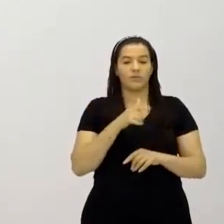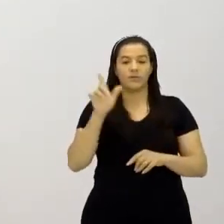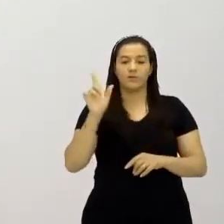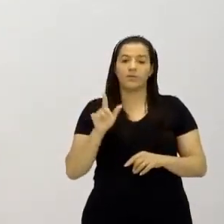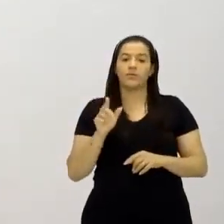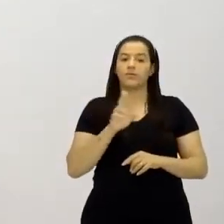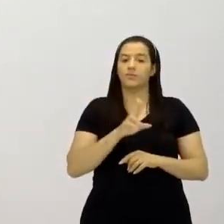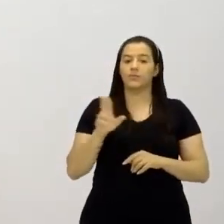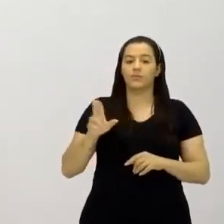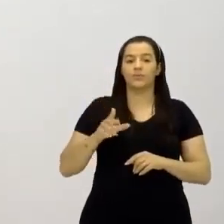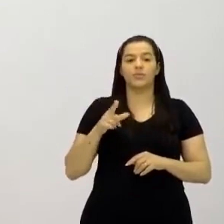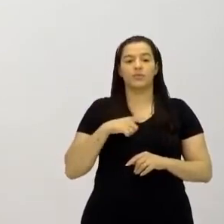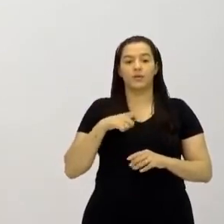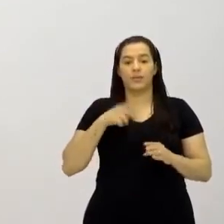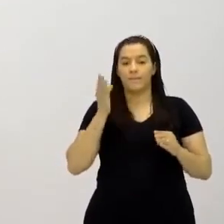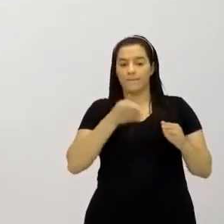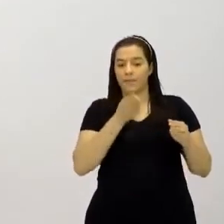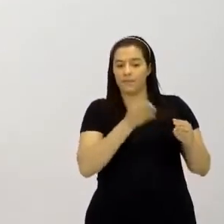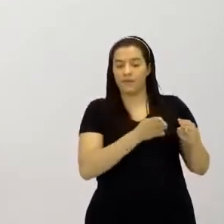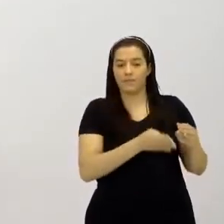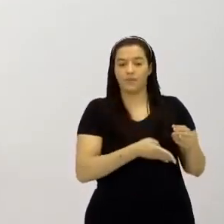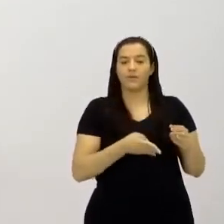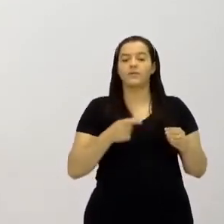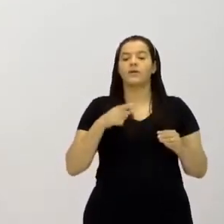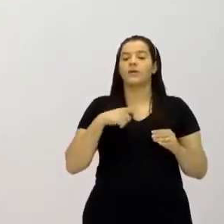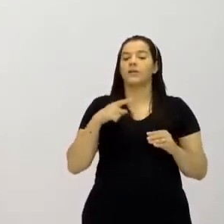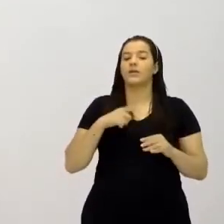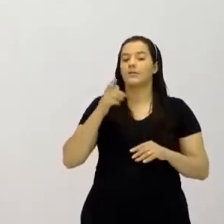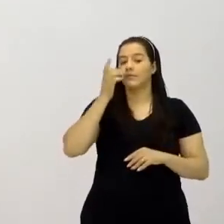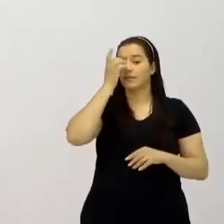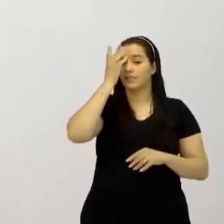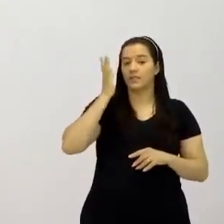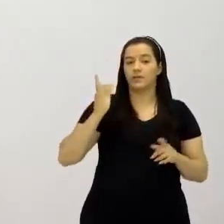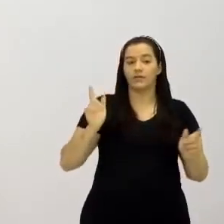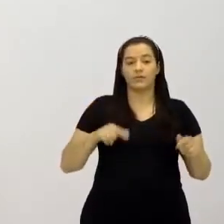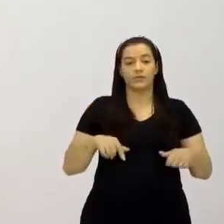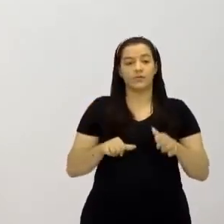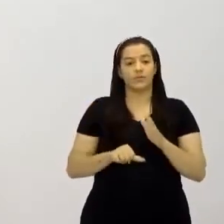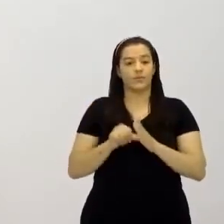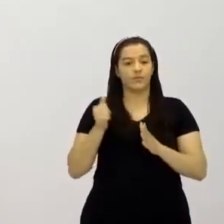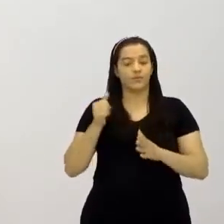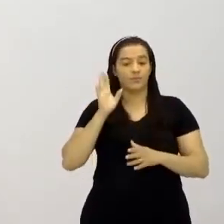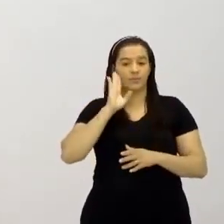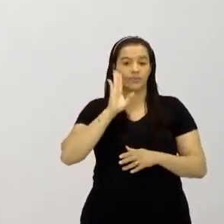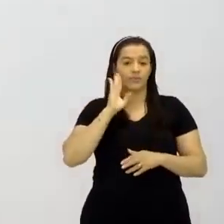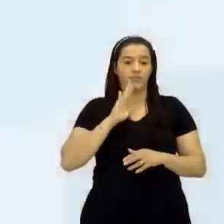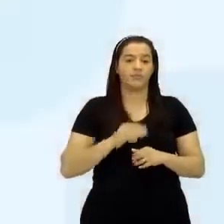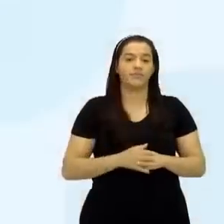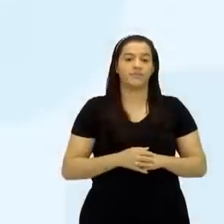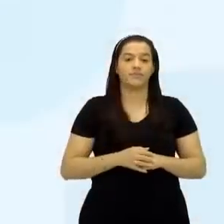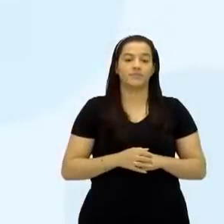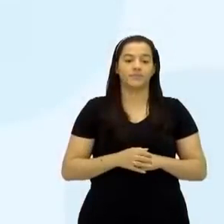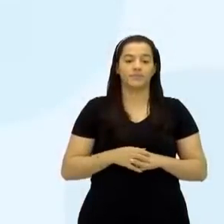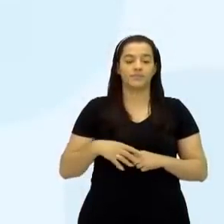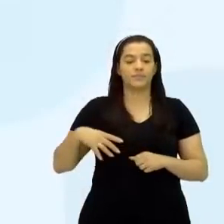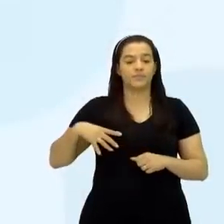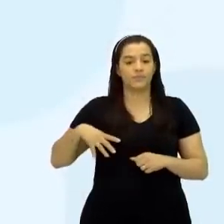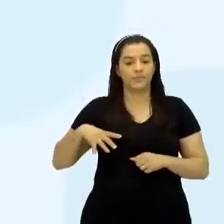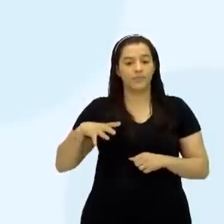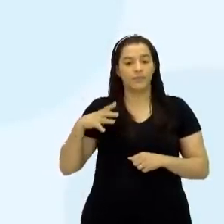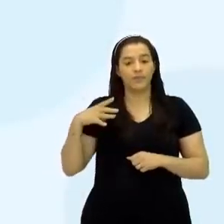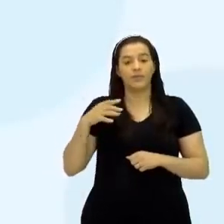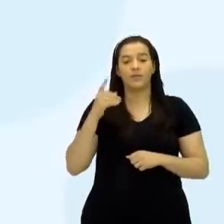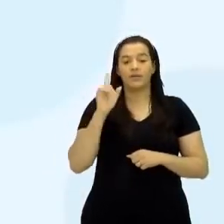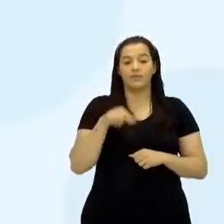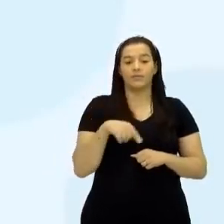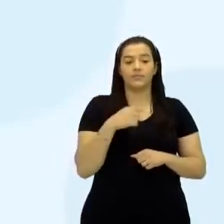nome. Mas eu sempre corto, dá pra dar umas facilitadas também quando a gente divide primeiro. Isso é muito legal. Então, ó, acompanhando aí, ó,